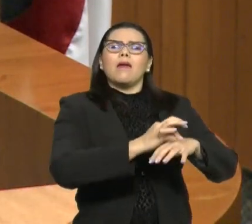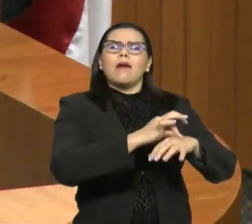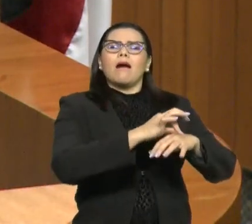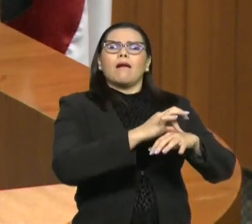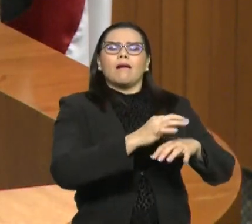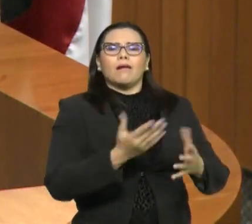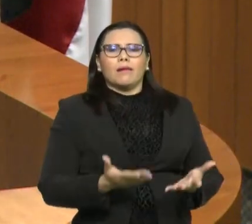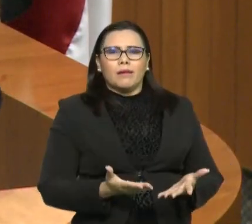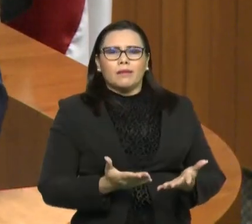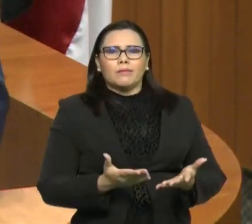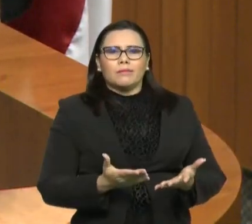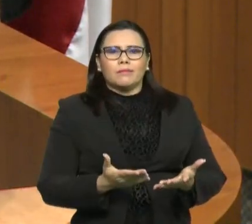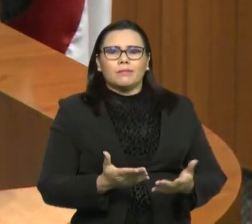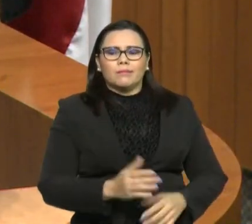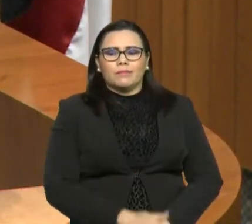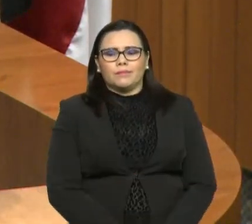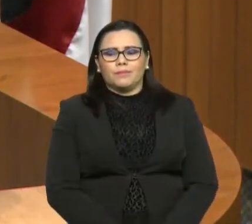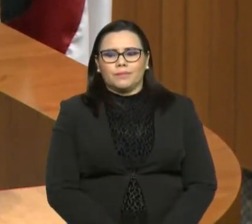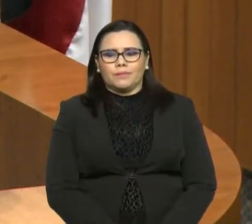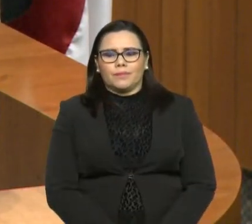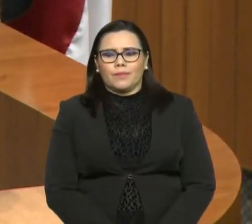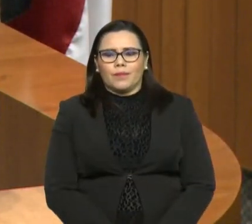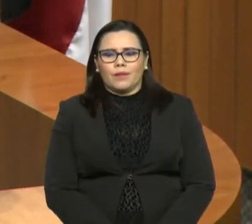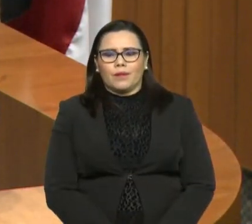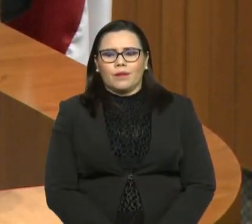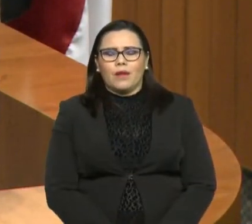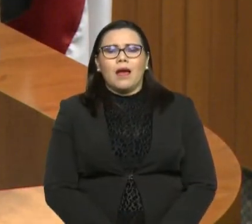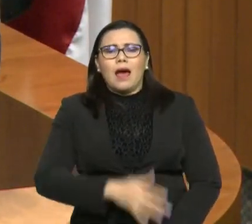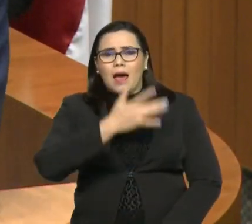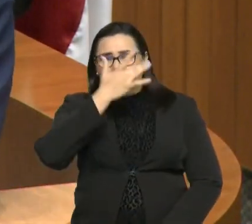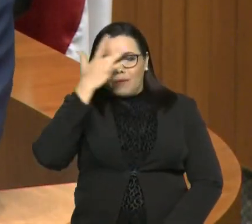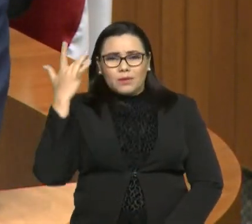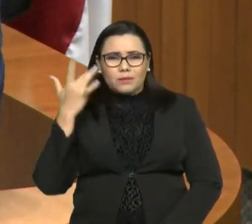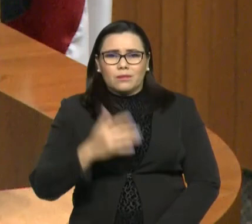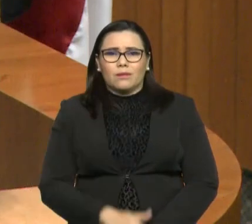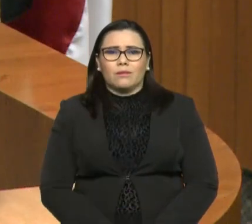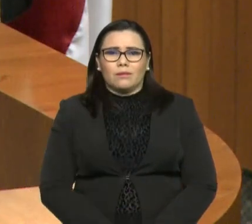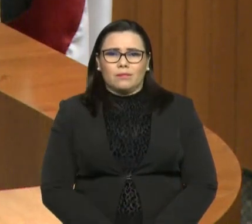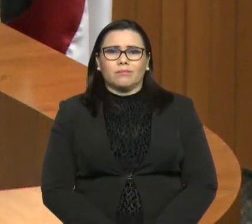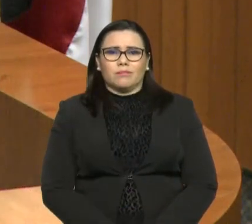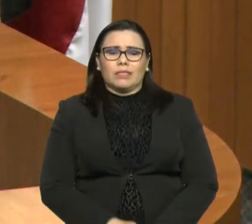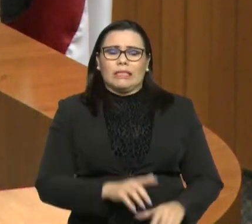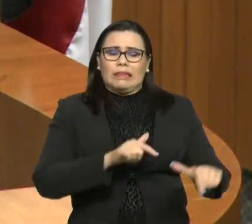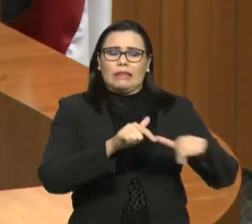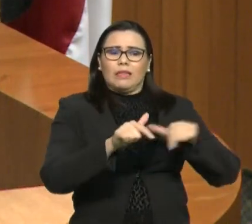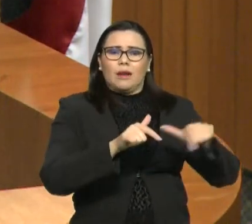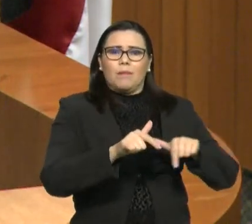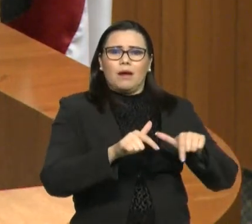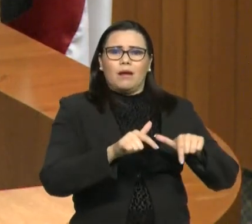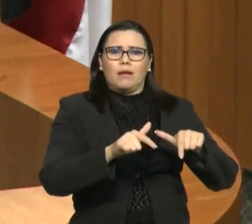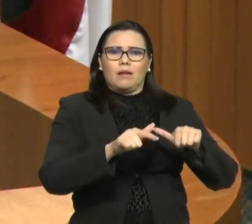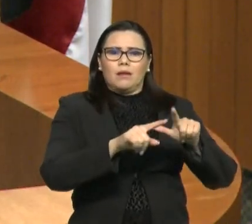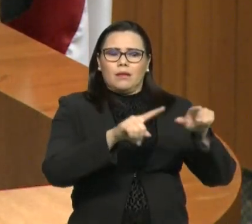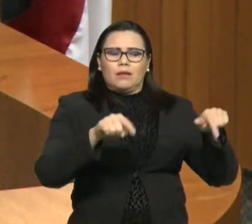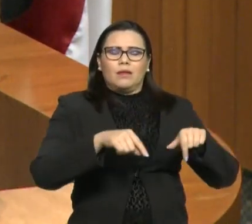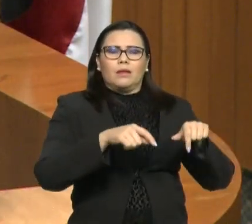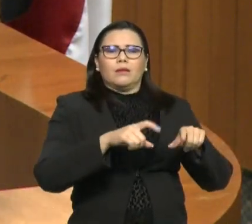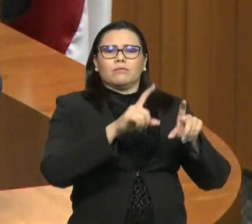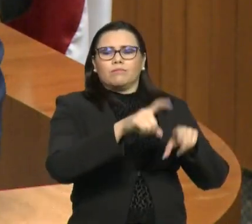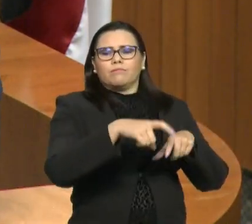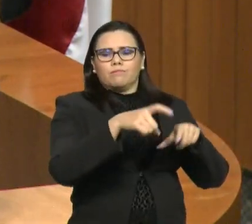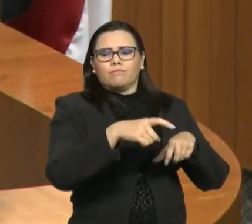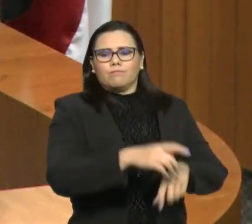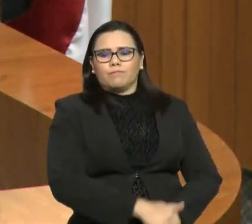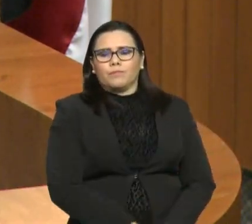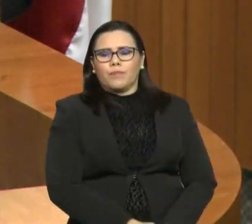produz, com o preço do nosso produtor, com o preço que está posto no mercado, o preço